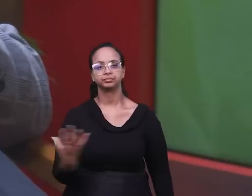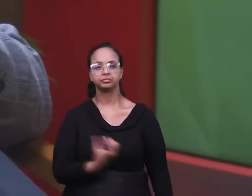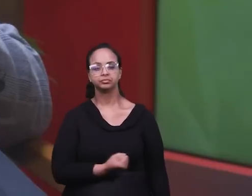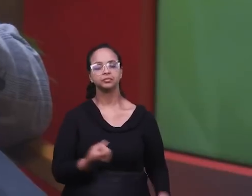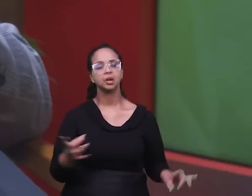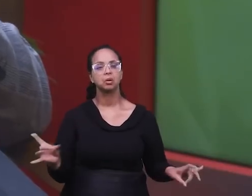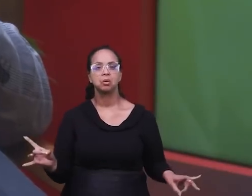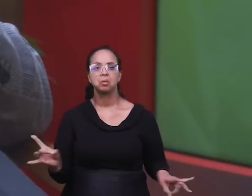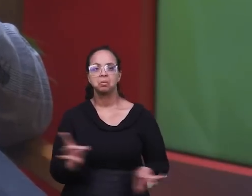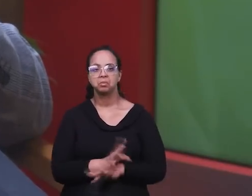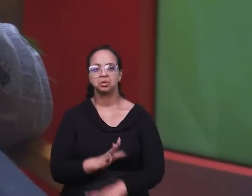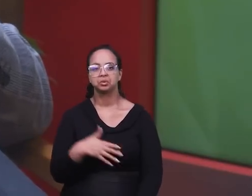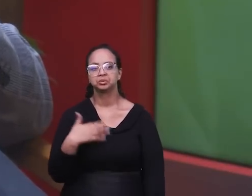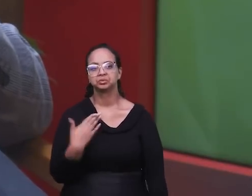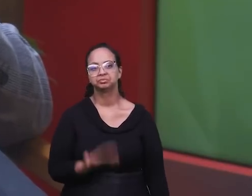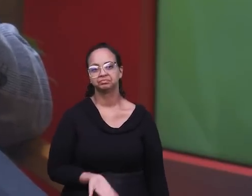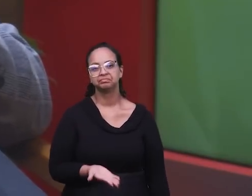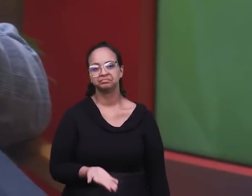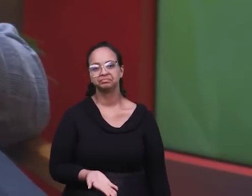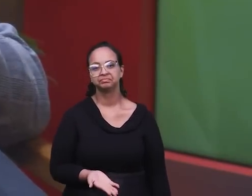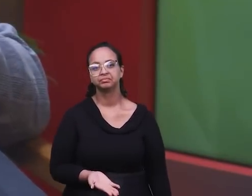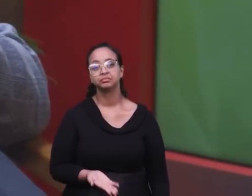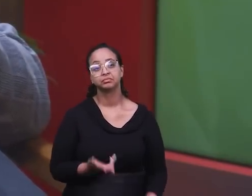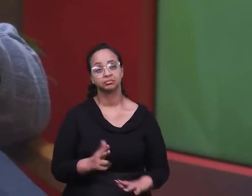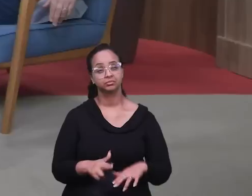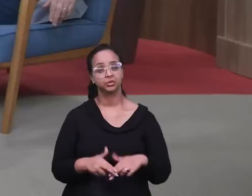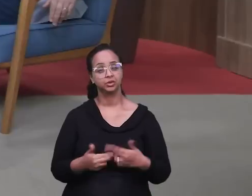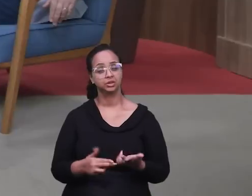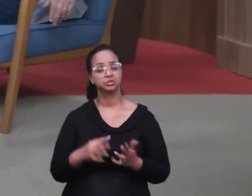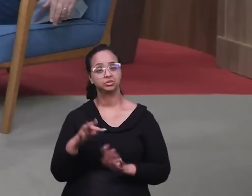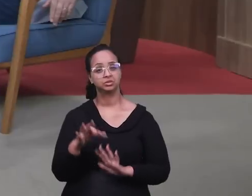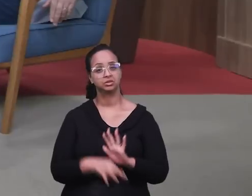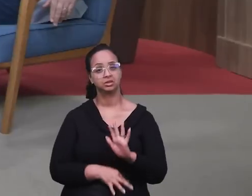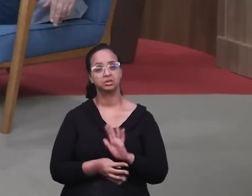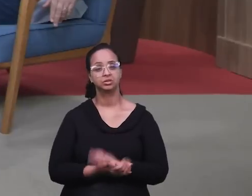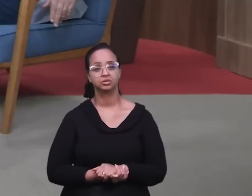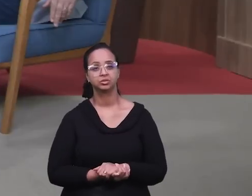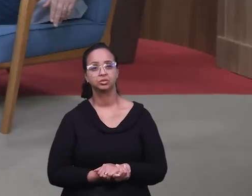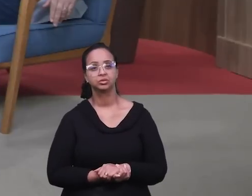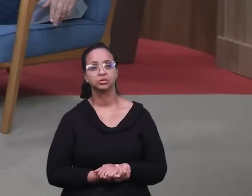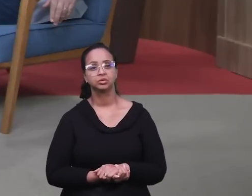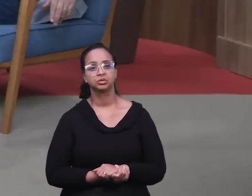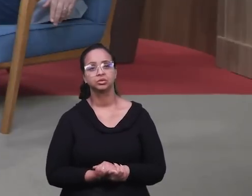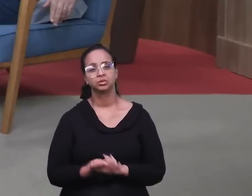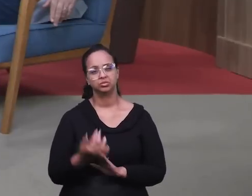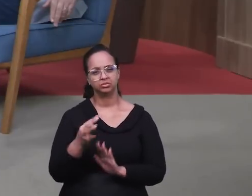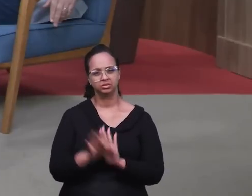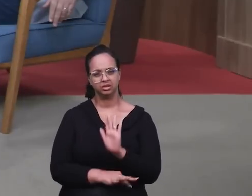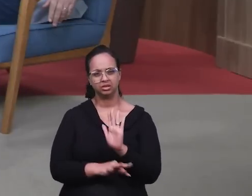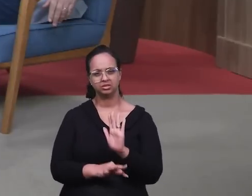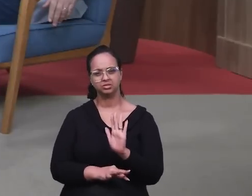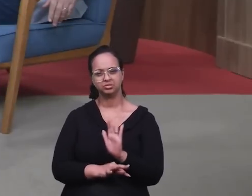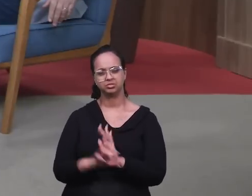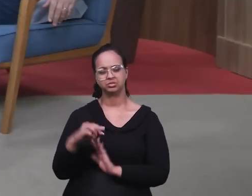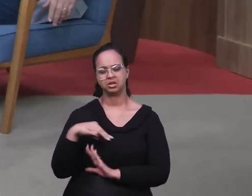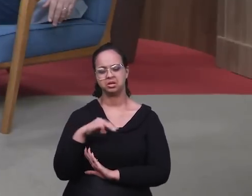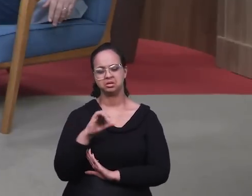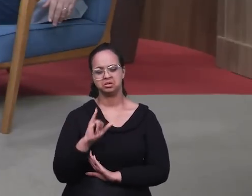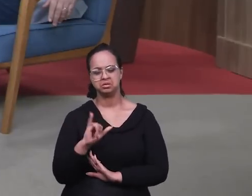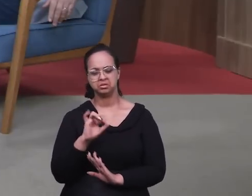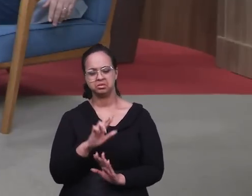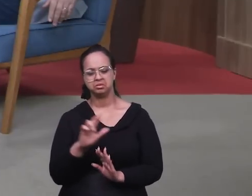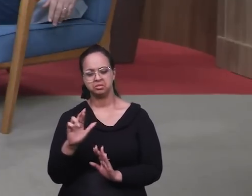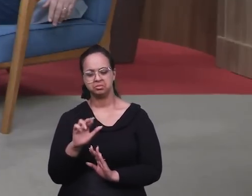salvação estabelecido em favor do homem. Então esse texto, Josias, quando fala do monte da